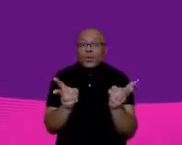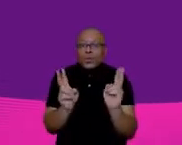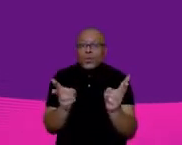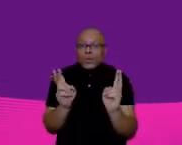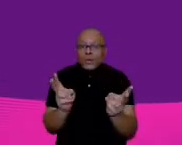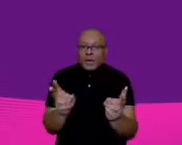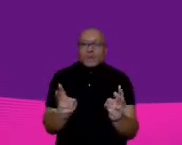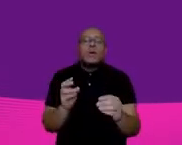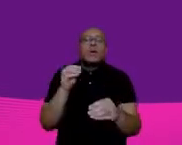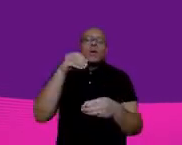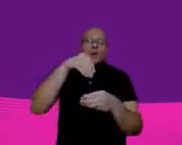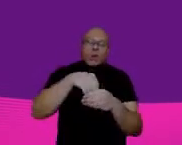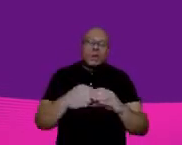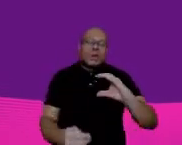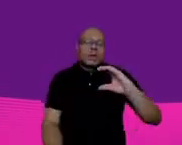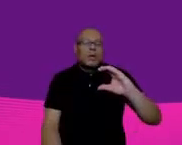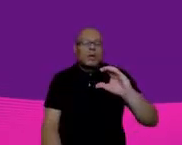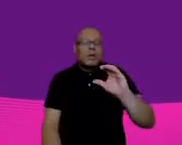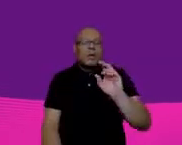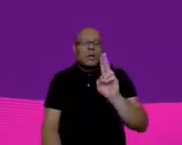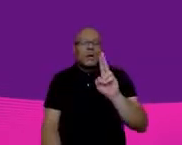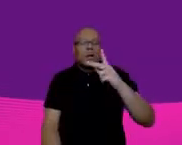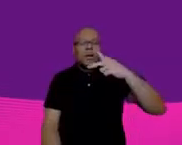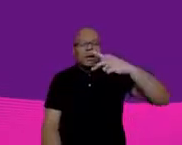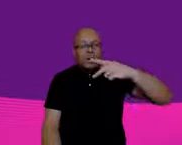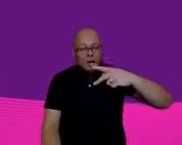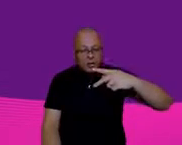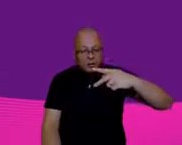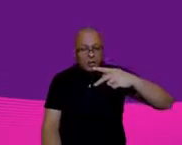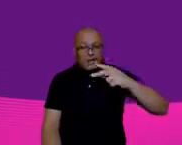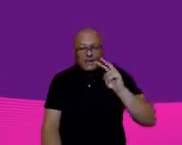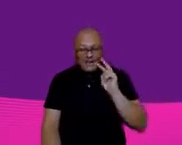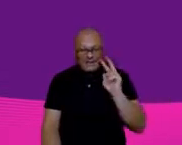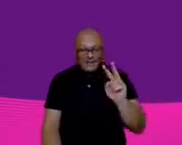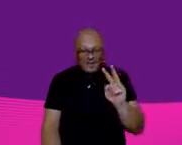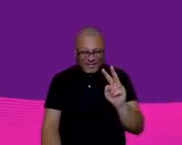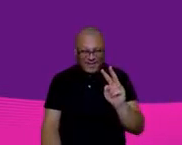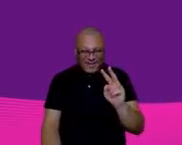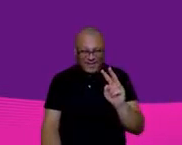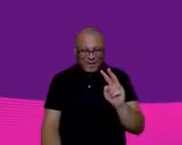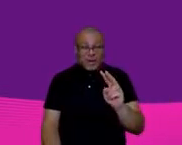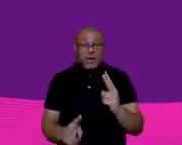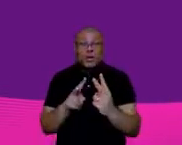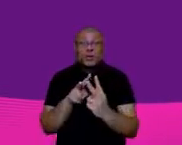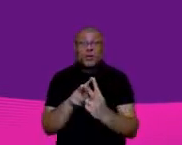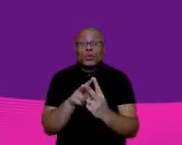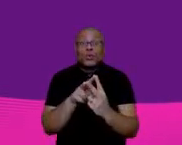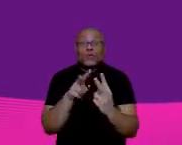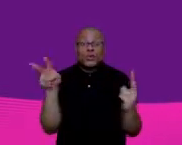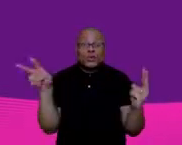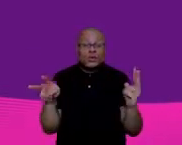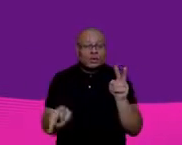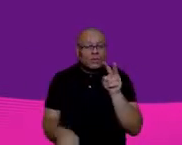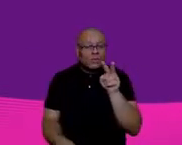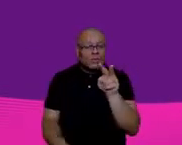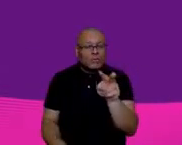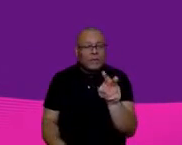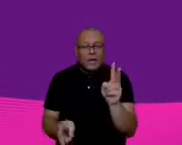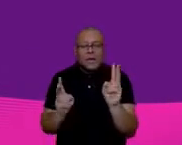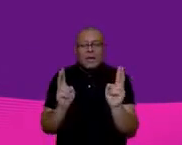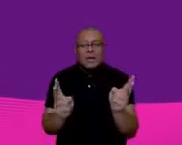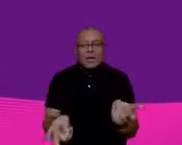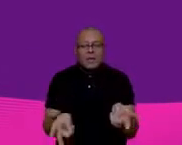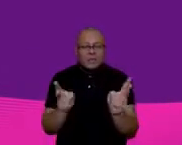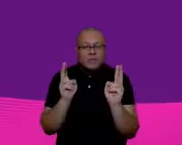o que acontece nesse raio-x virtual é o que nós vamos obter. A mesma coisa que planejamos e que